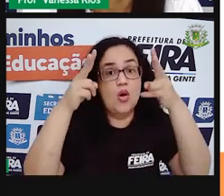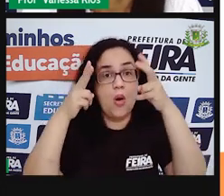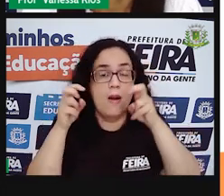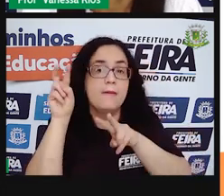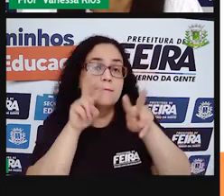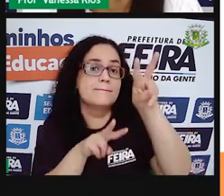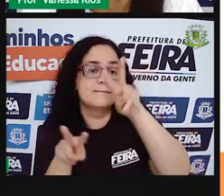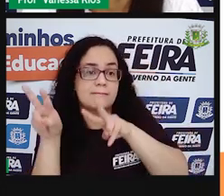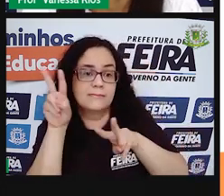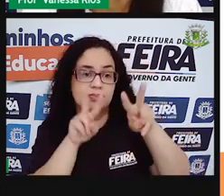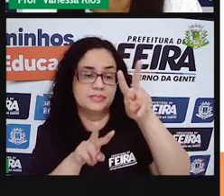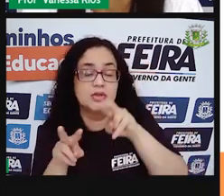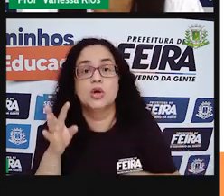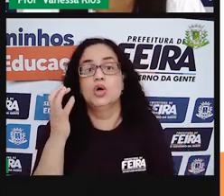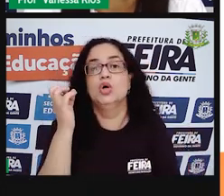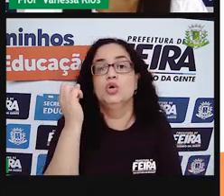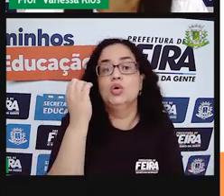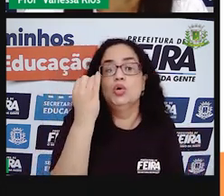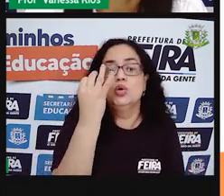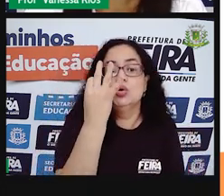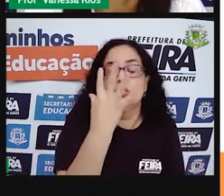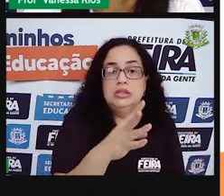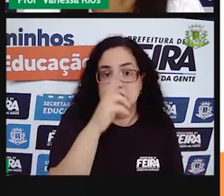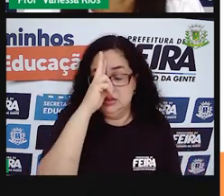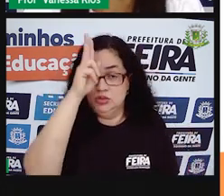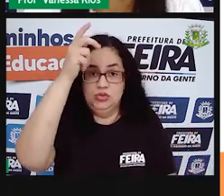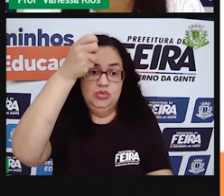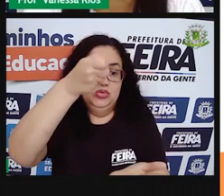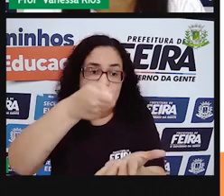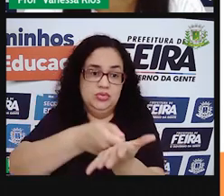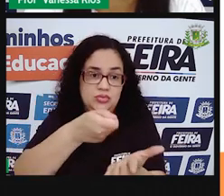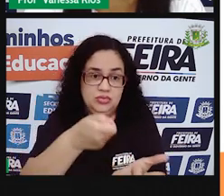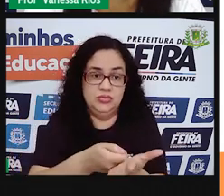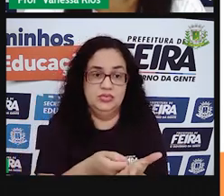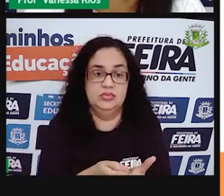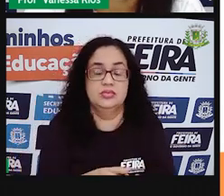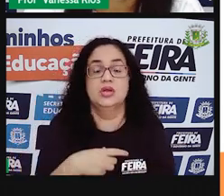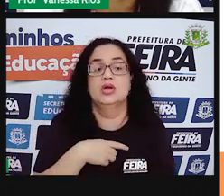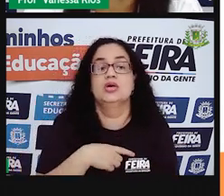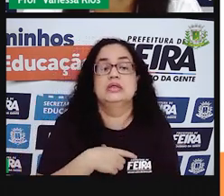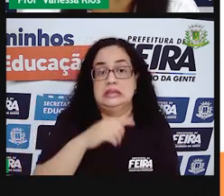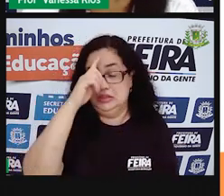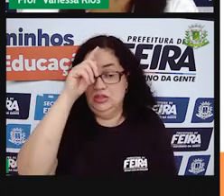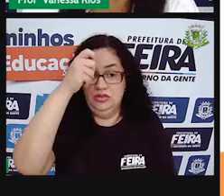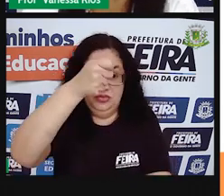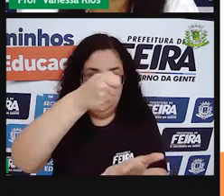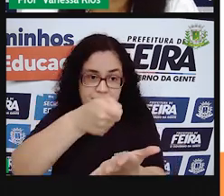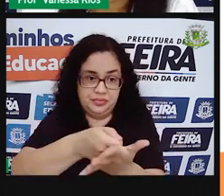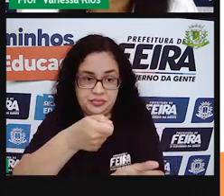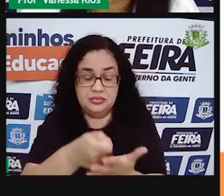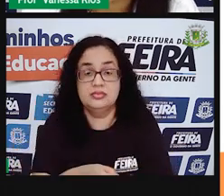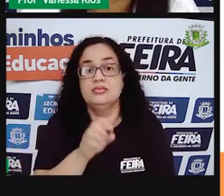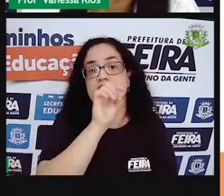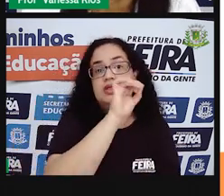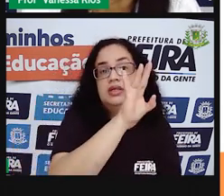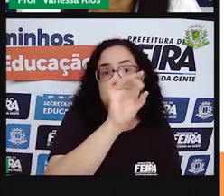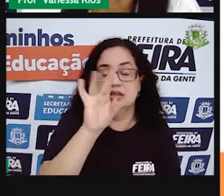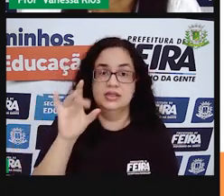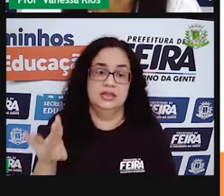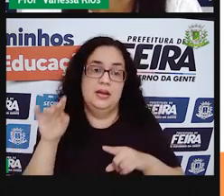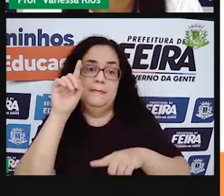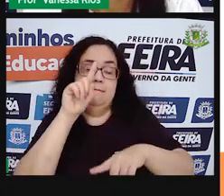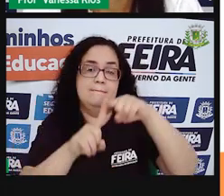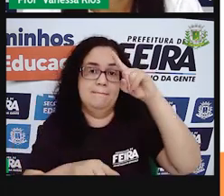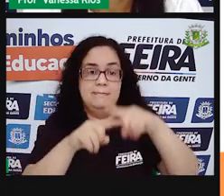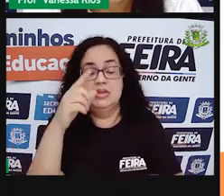aí essa quantidade de resistência ou a qualidade da resistência, porque cada material vai